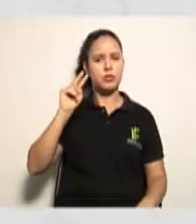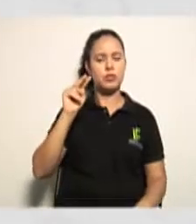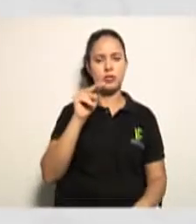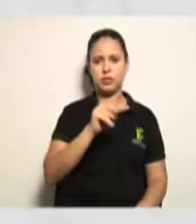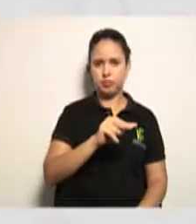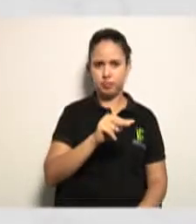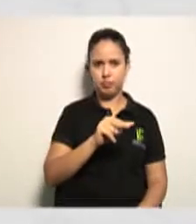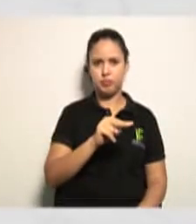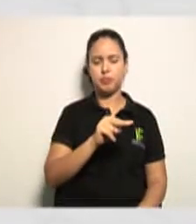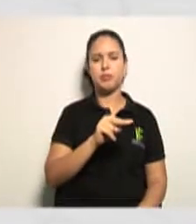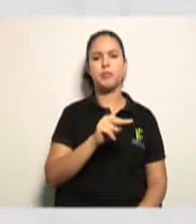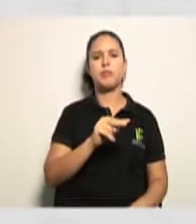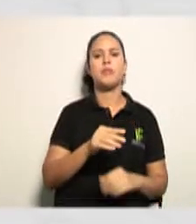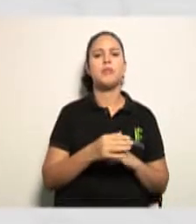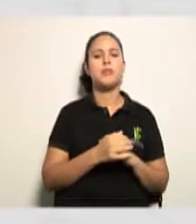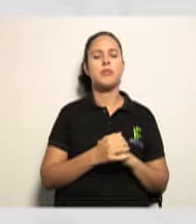Então,